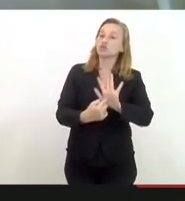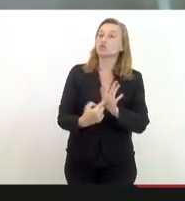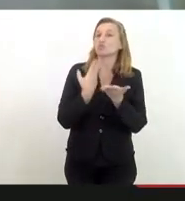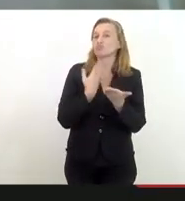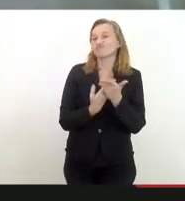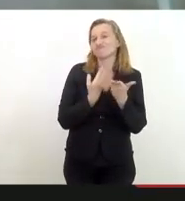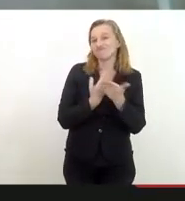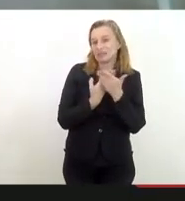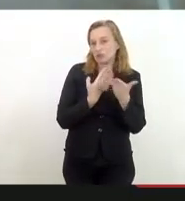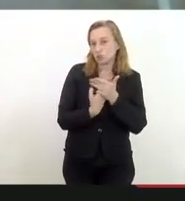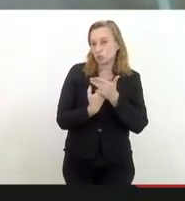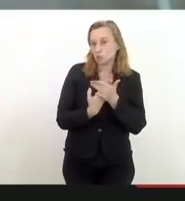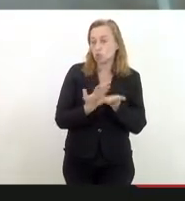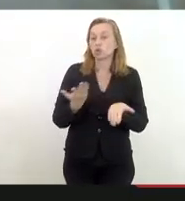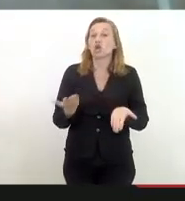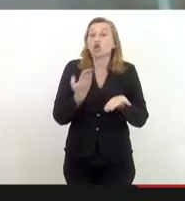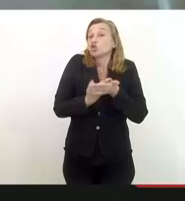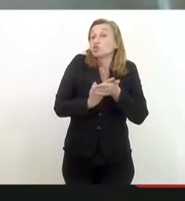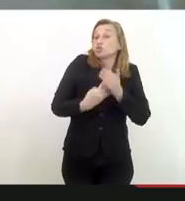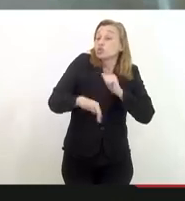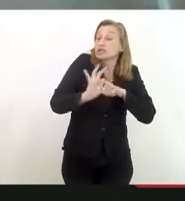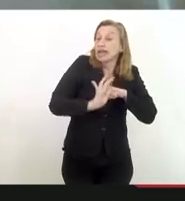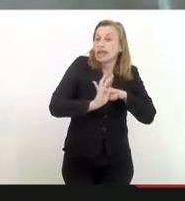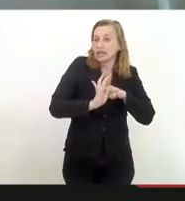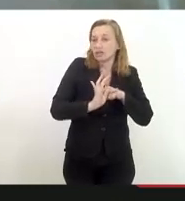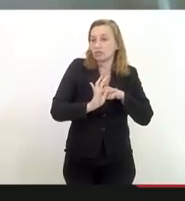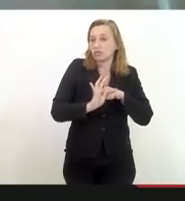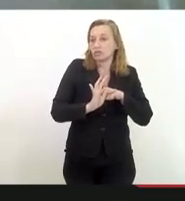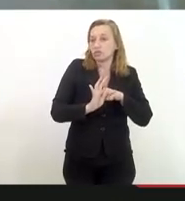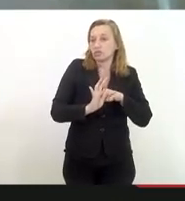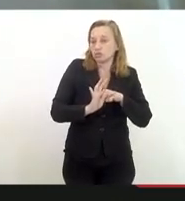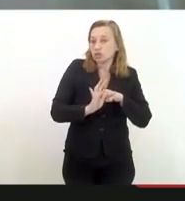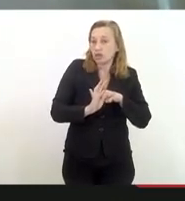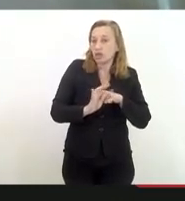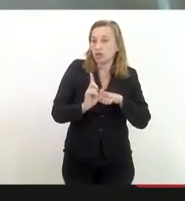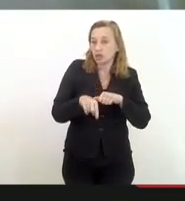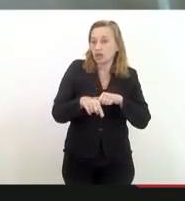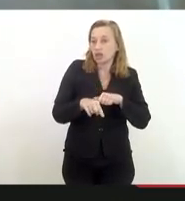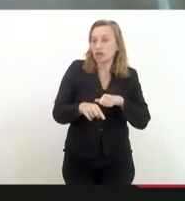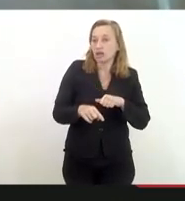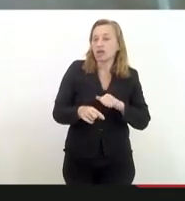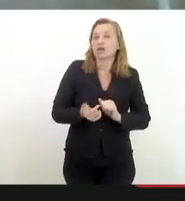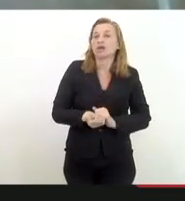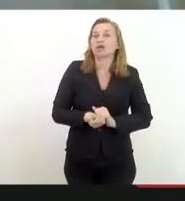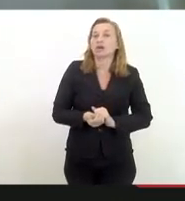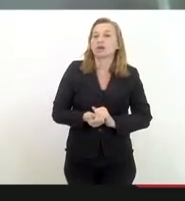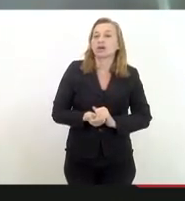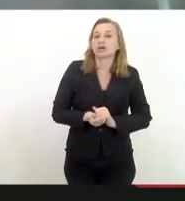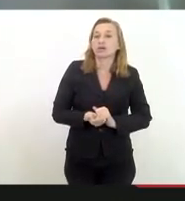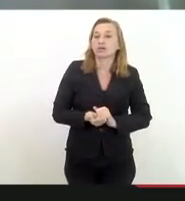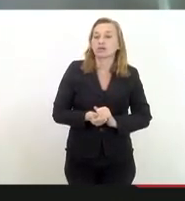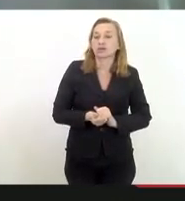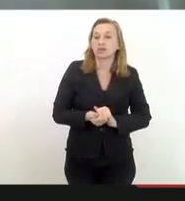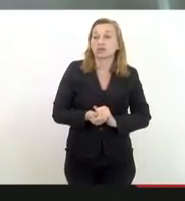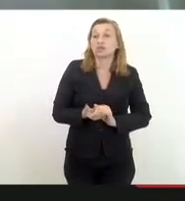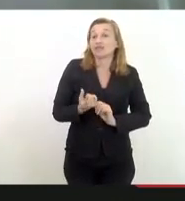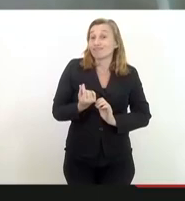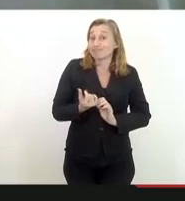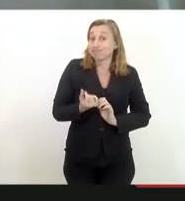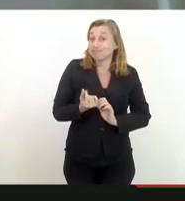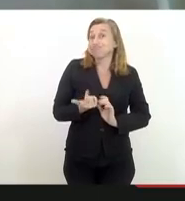estudo. Esse estudo técnico custa uma vultosa